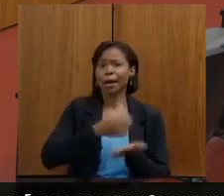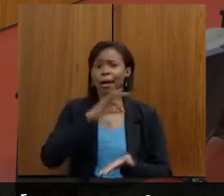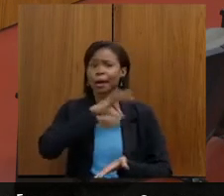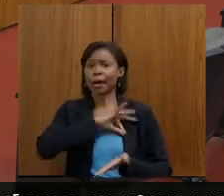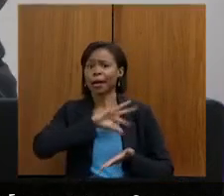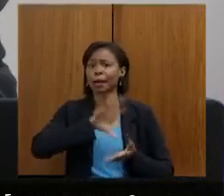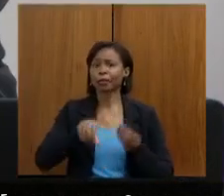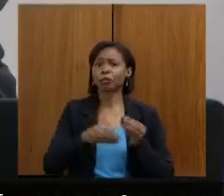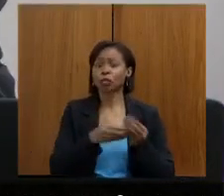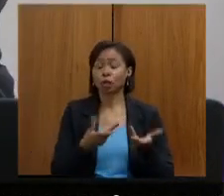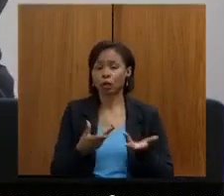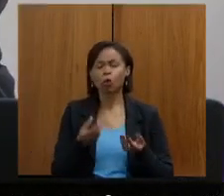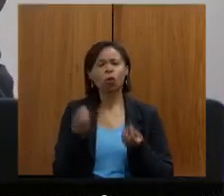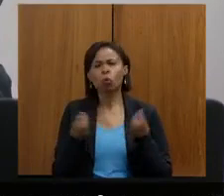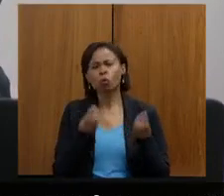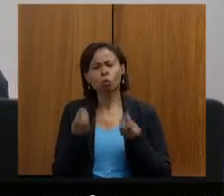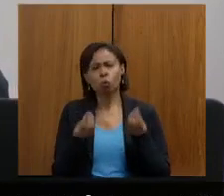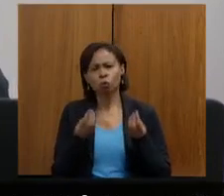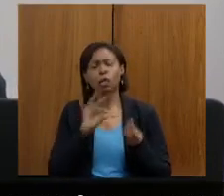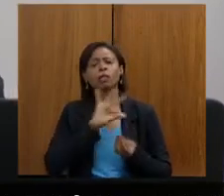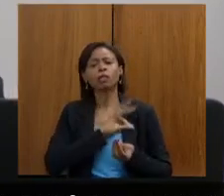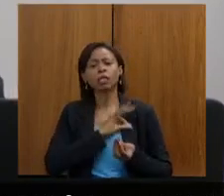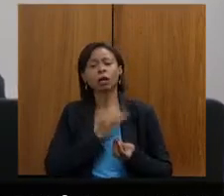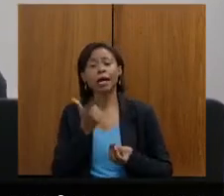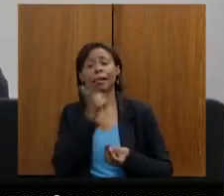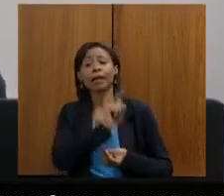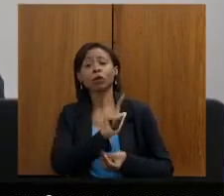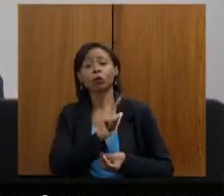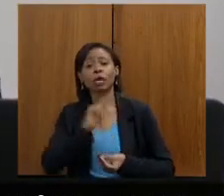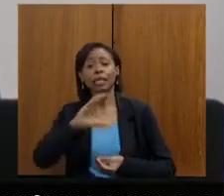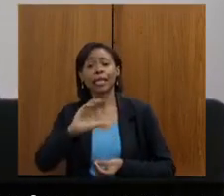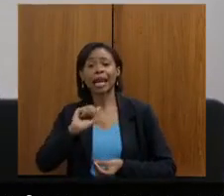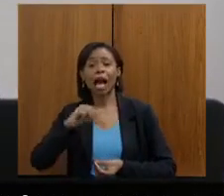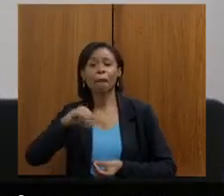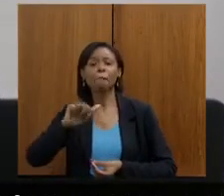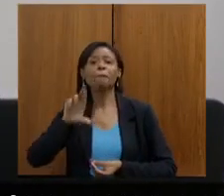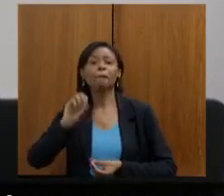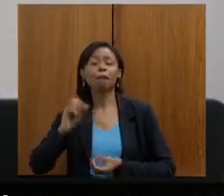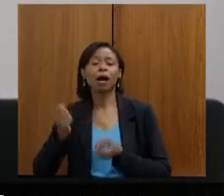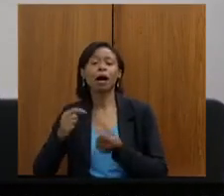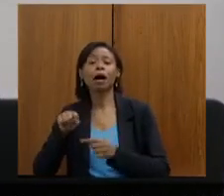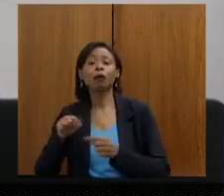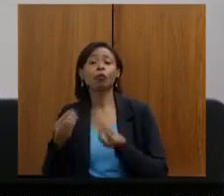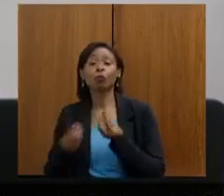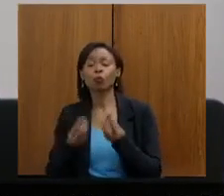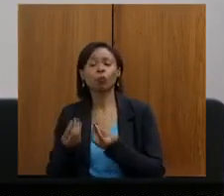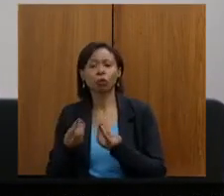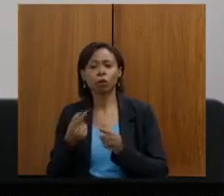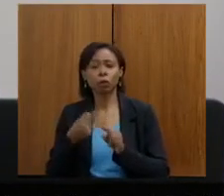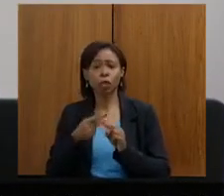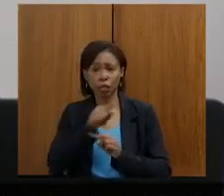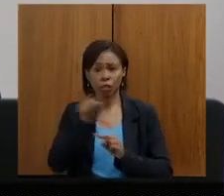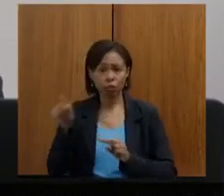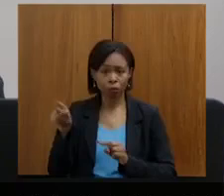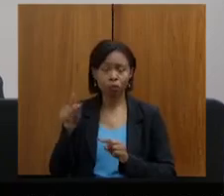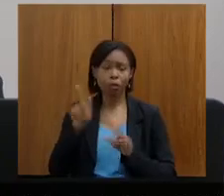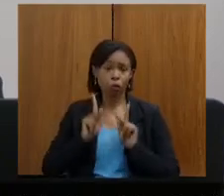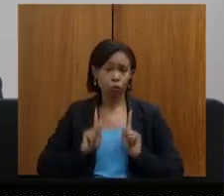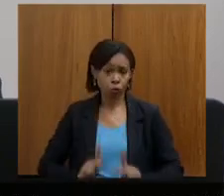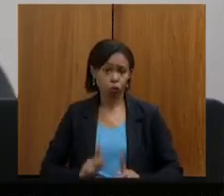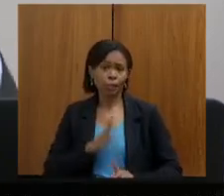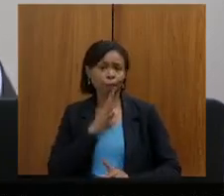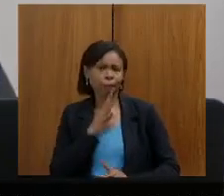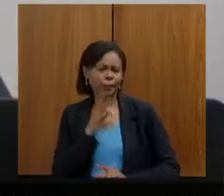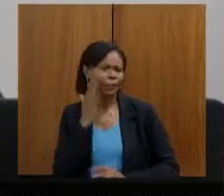situação a polícia militar recebeu esse camarão porque as pessoas que estão acompanhando saiba porque foi